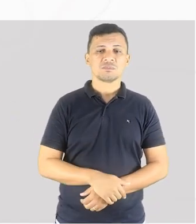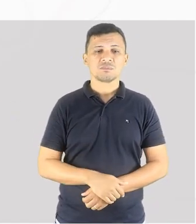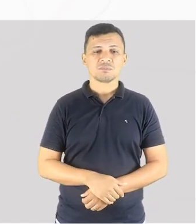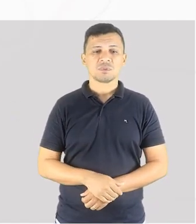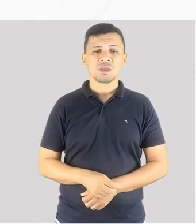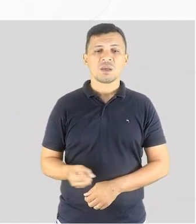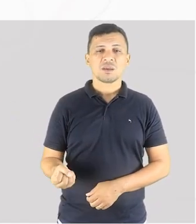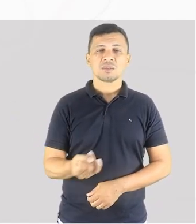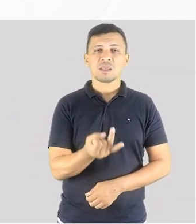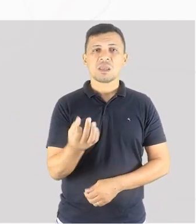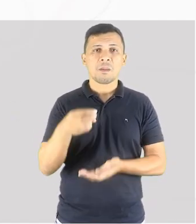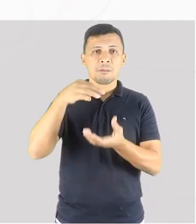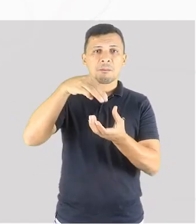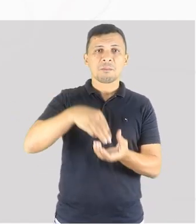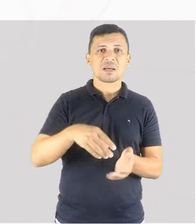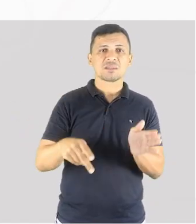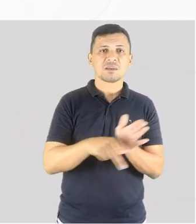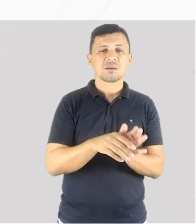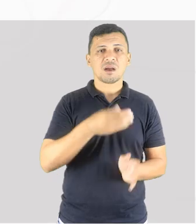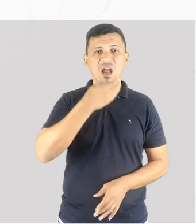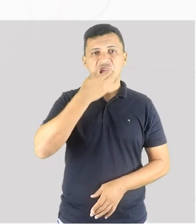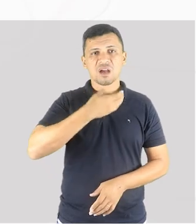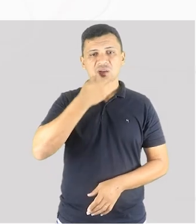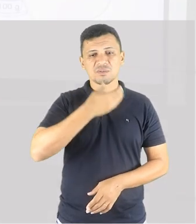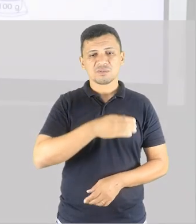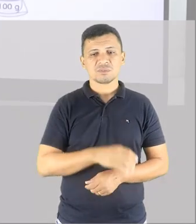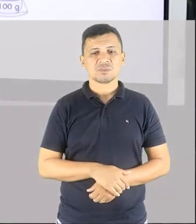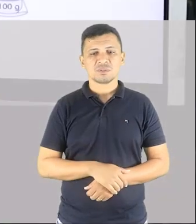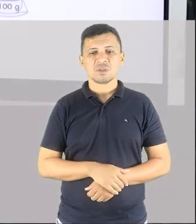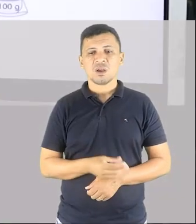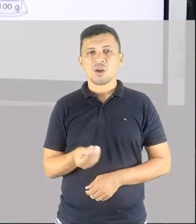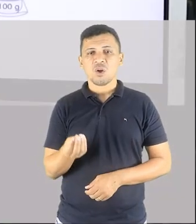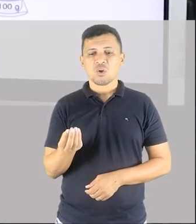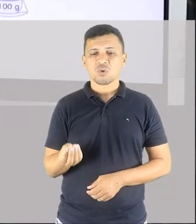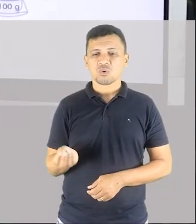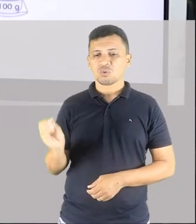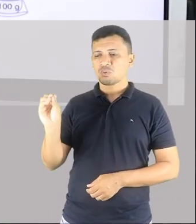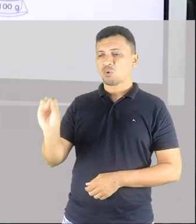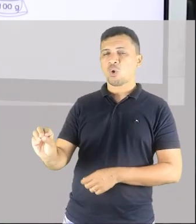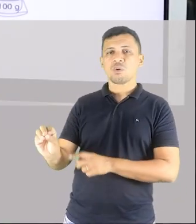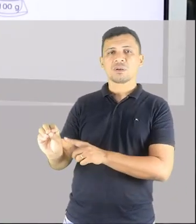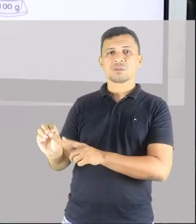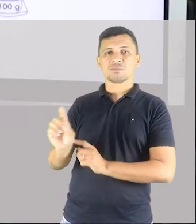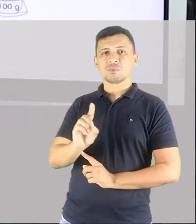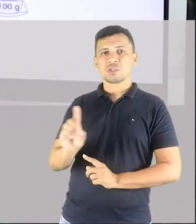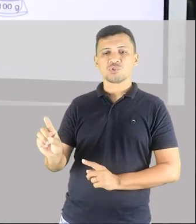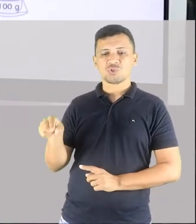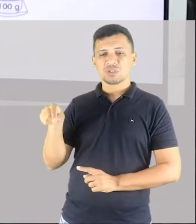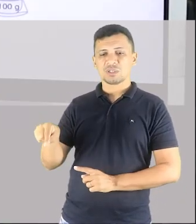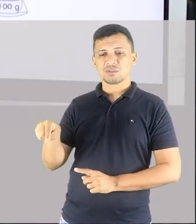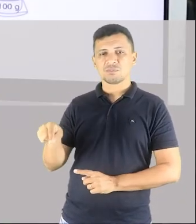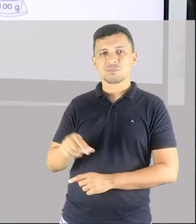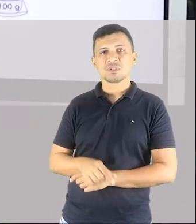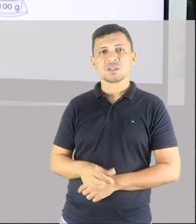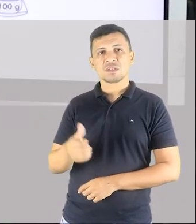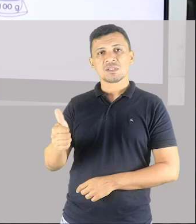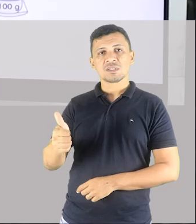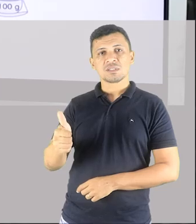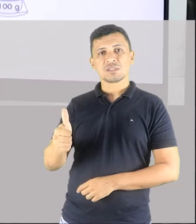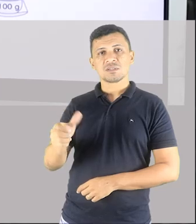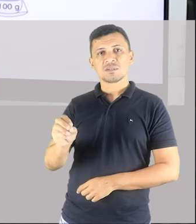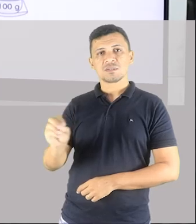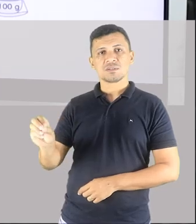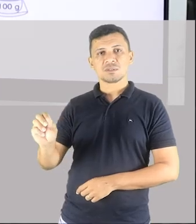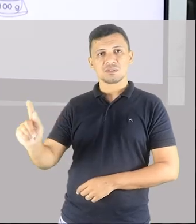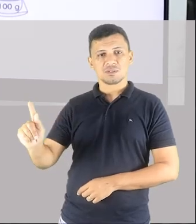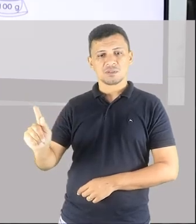a medida da massa de uma fruta. A massa colocada no braço direito da balança é de 100